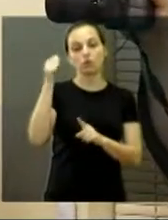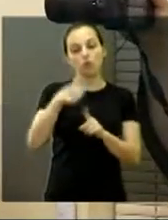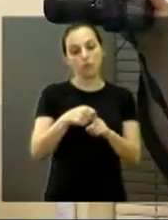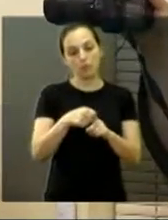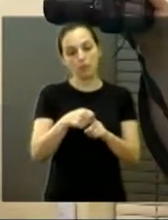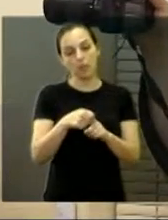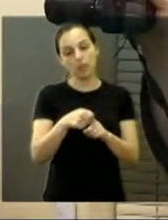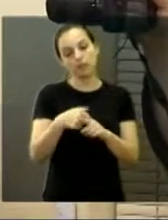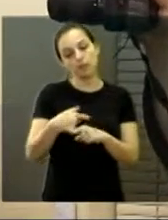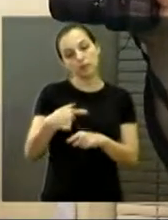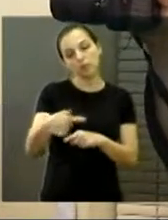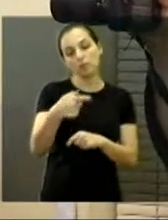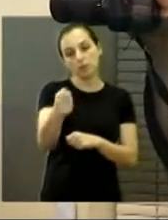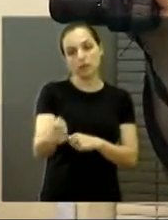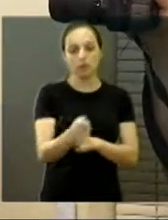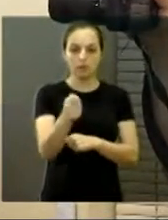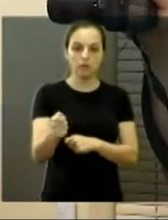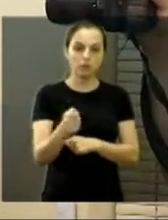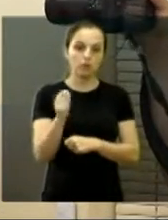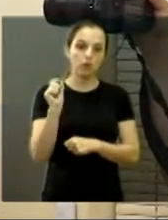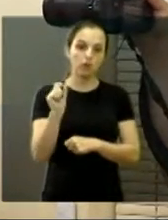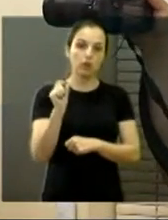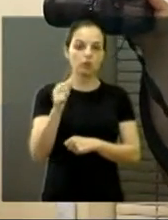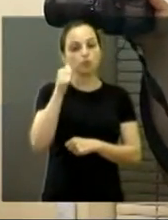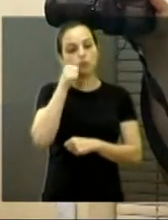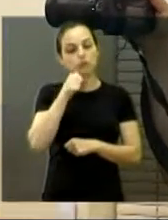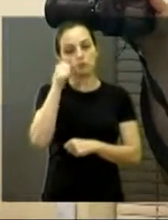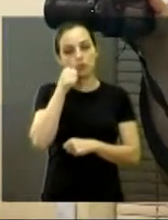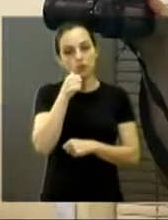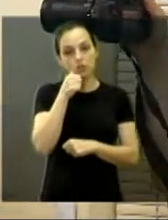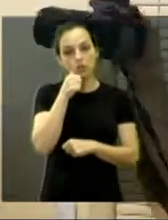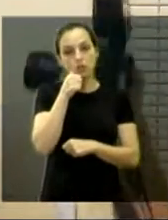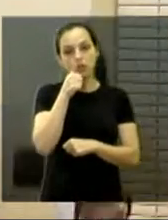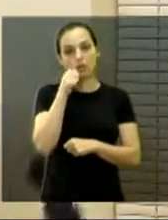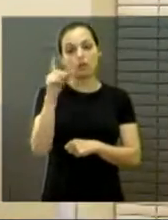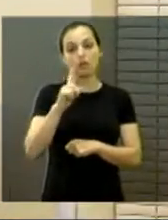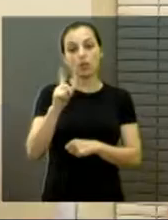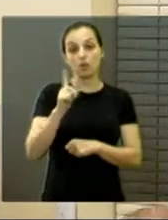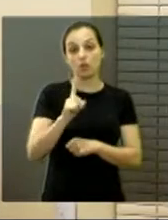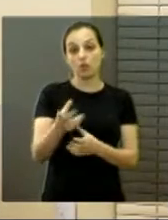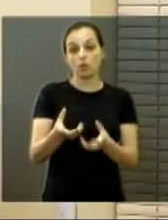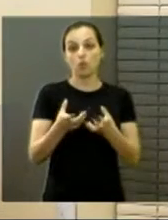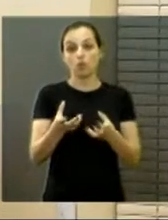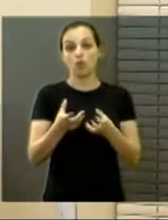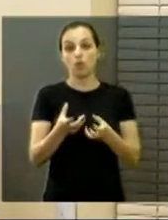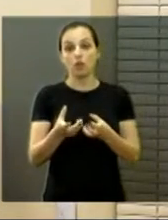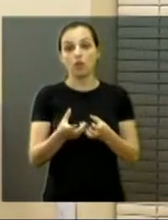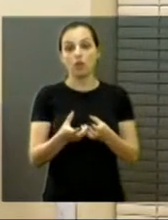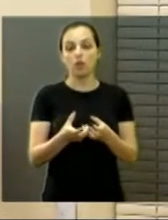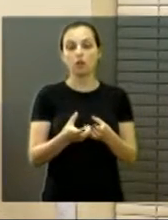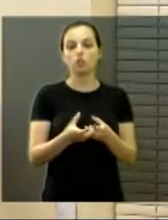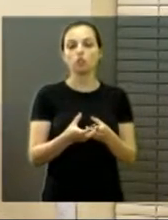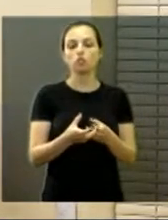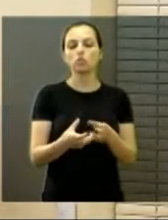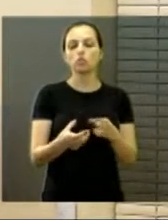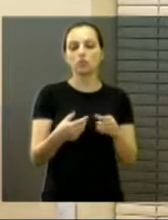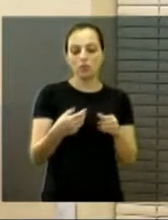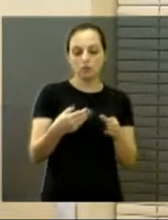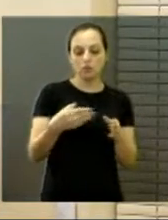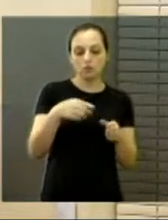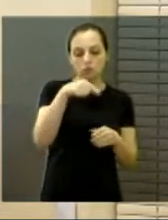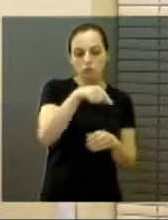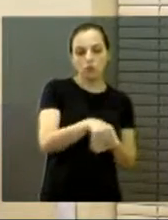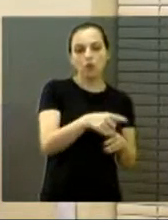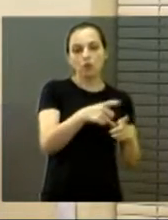nessa semana aqui em Araraquara, no que se refere às mulheres, não com o intuito de fazer a demarcação política